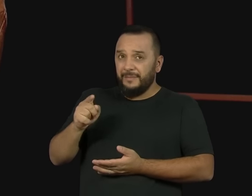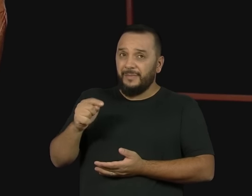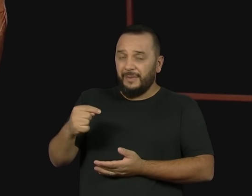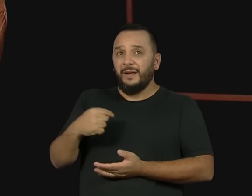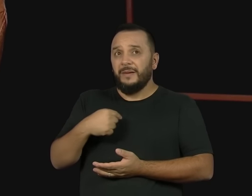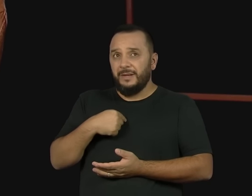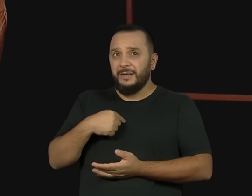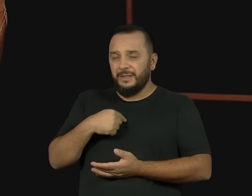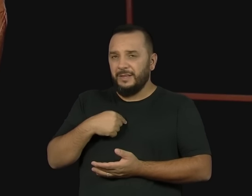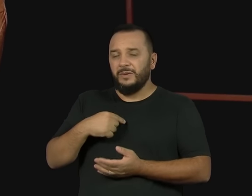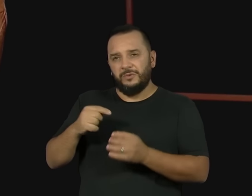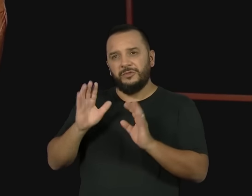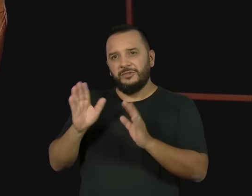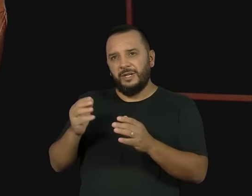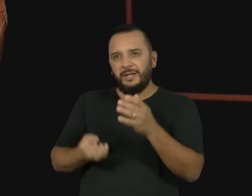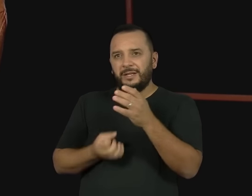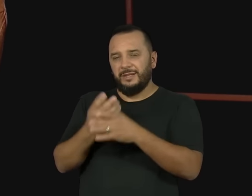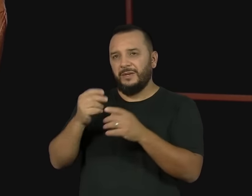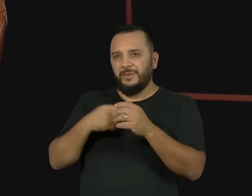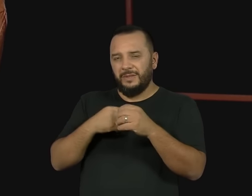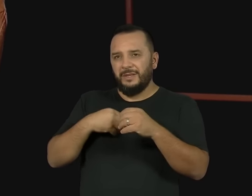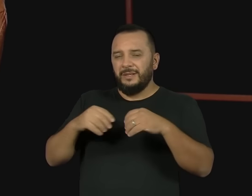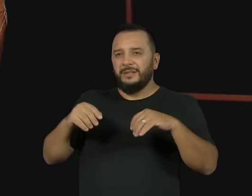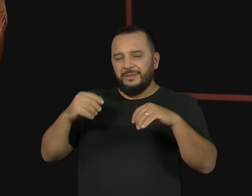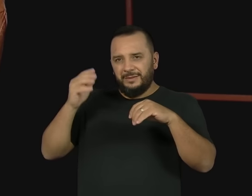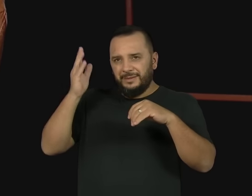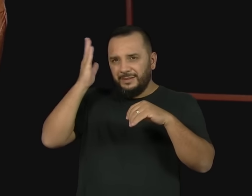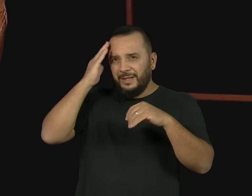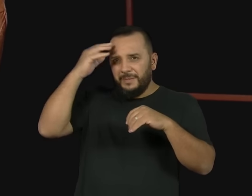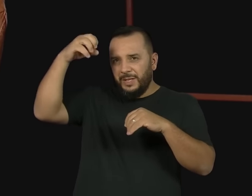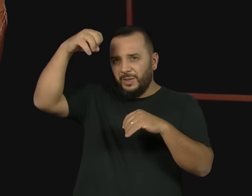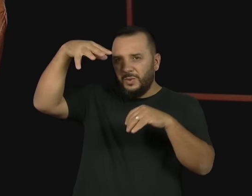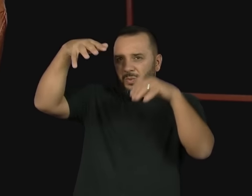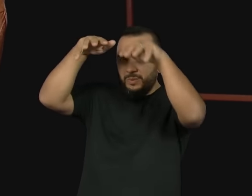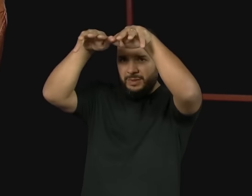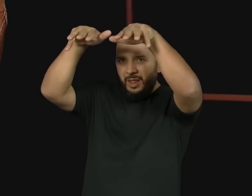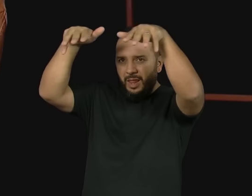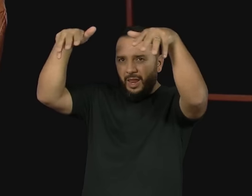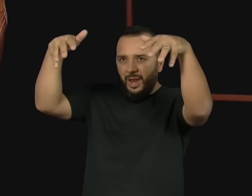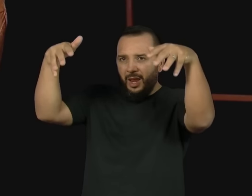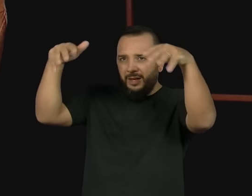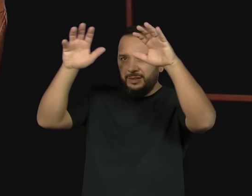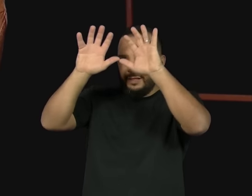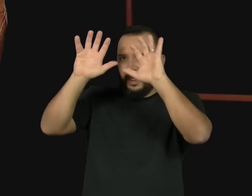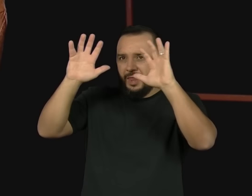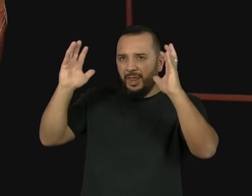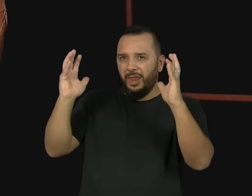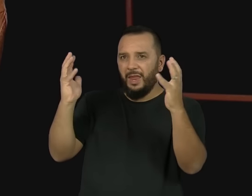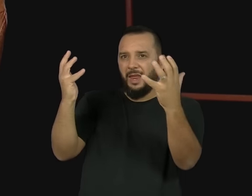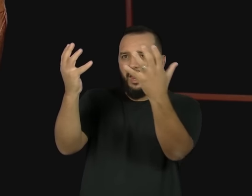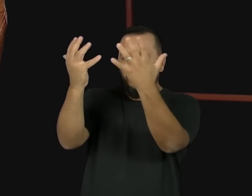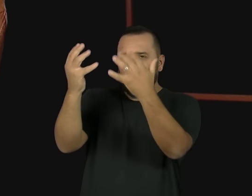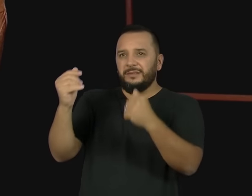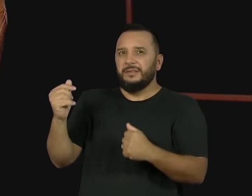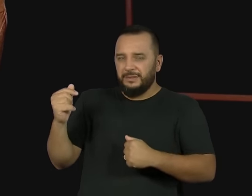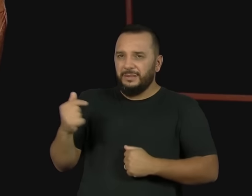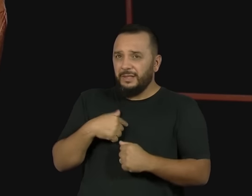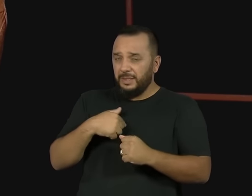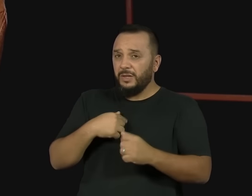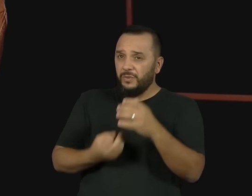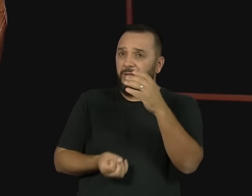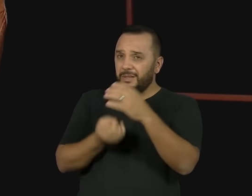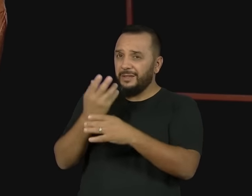uns lustres, que eu fui arrumar um material lá na cidade, eu